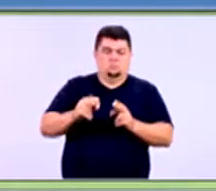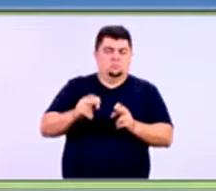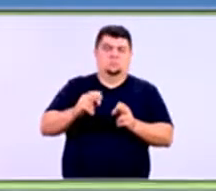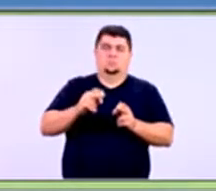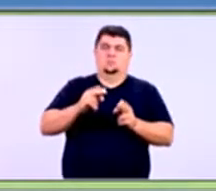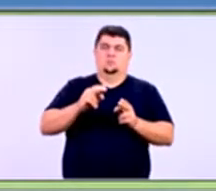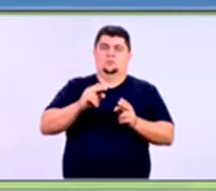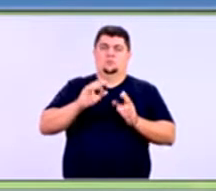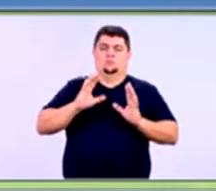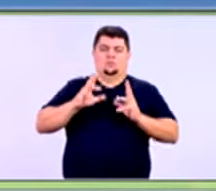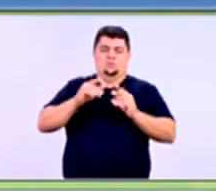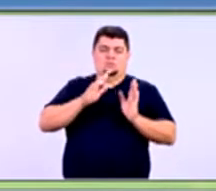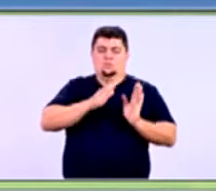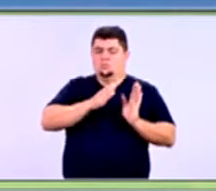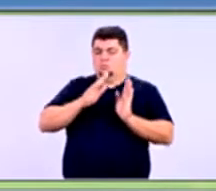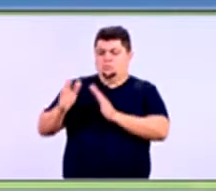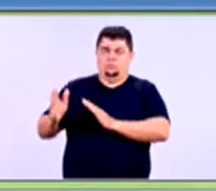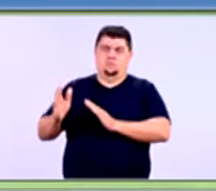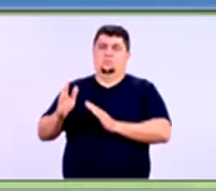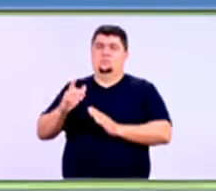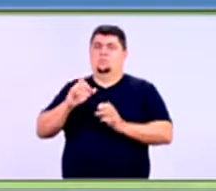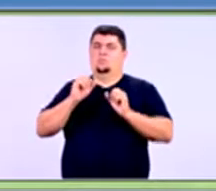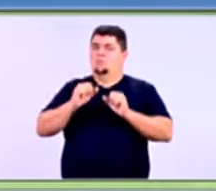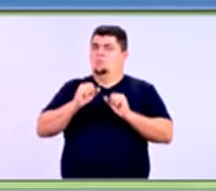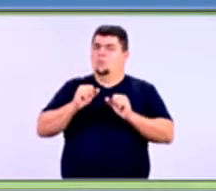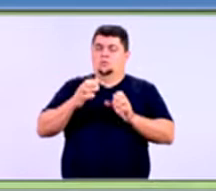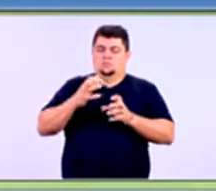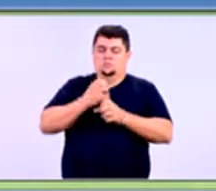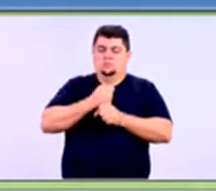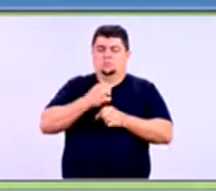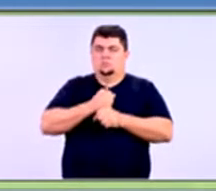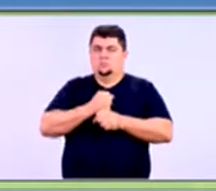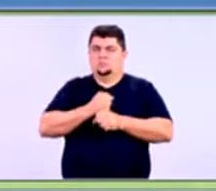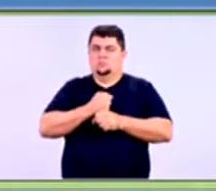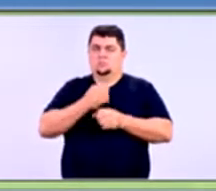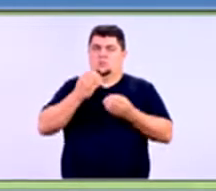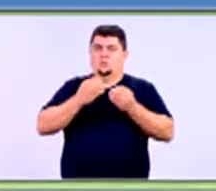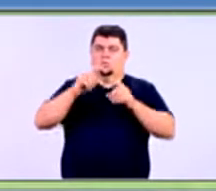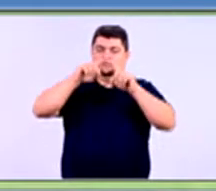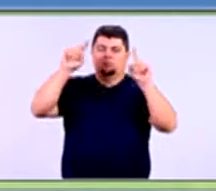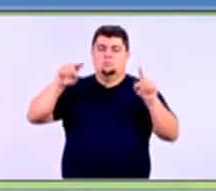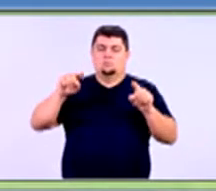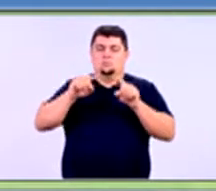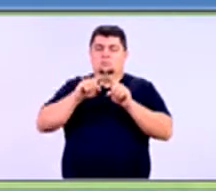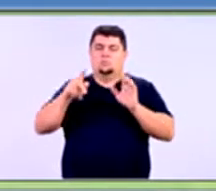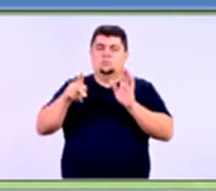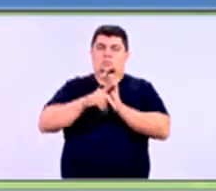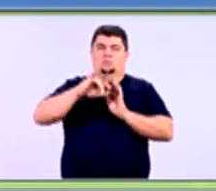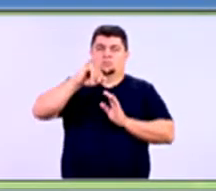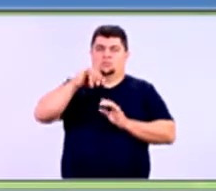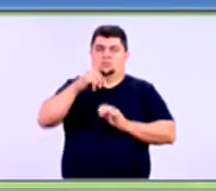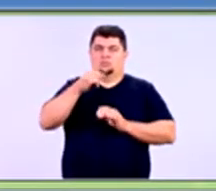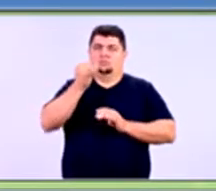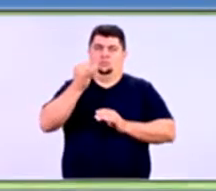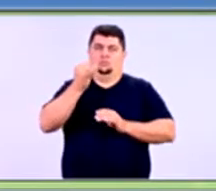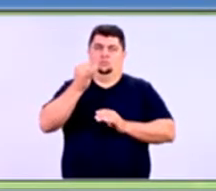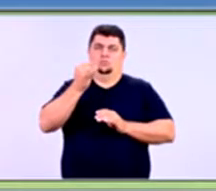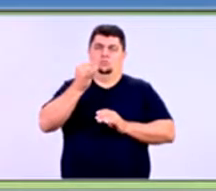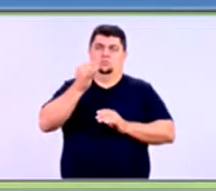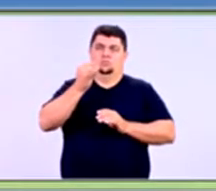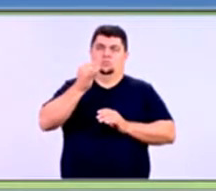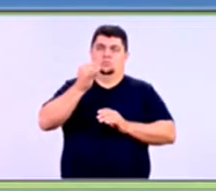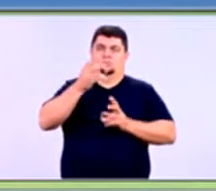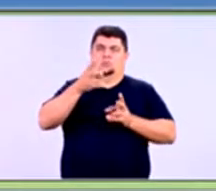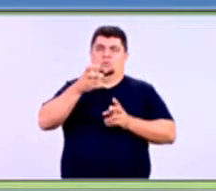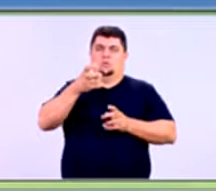para cada período. E ele pode ser calculado através da seguinte expressão. Os juros vai ser